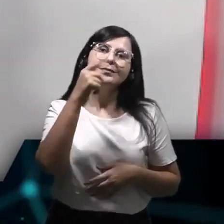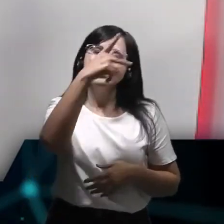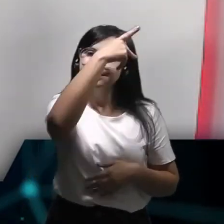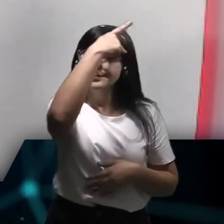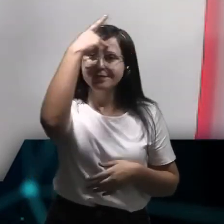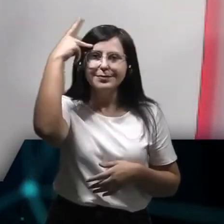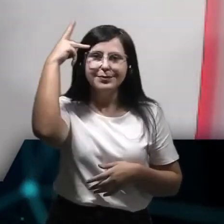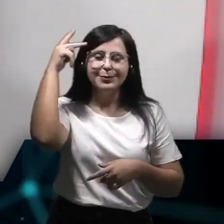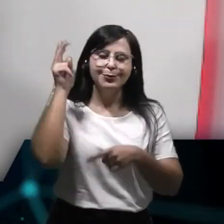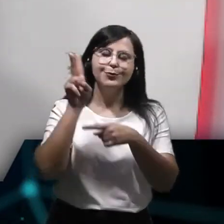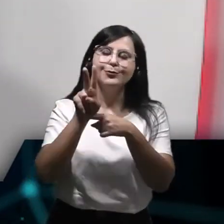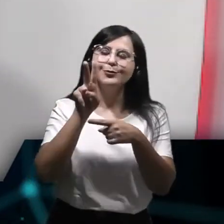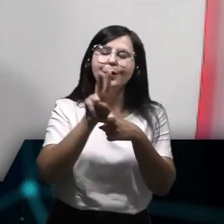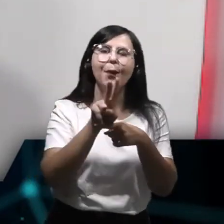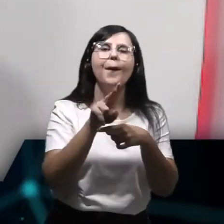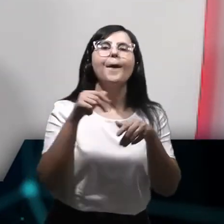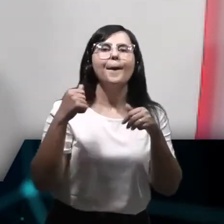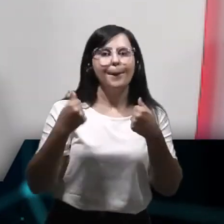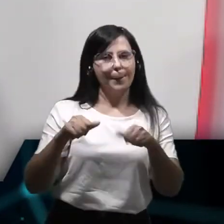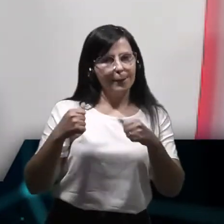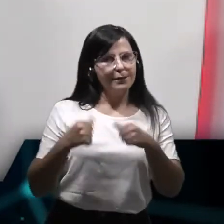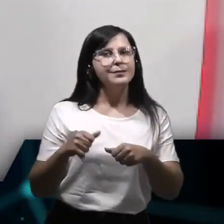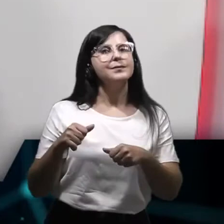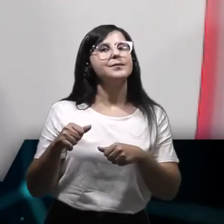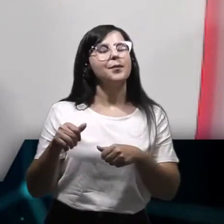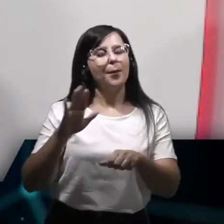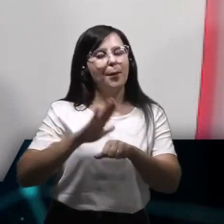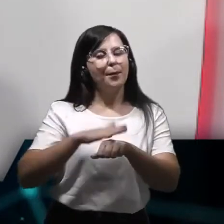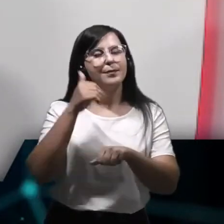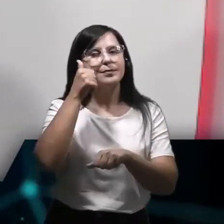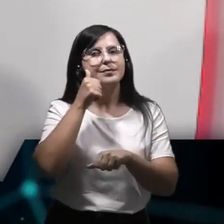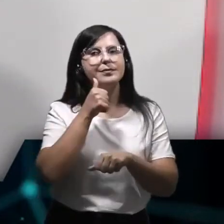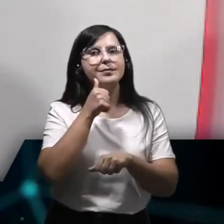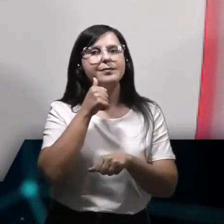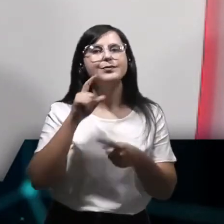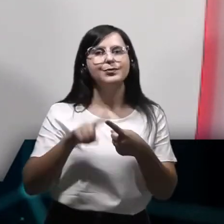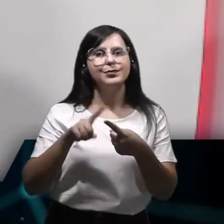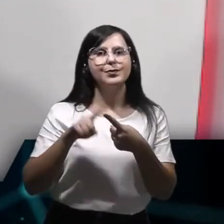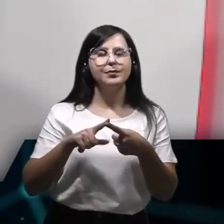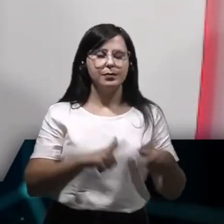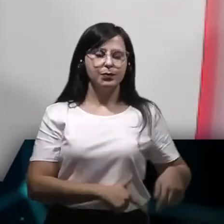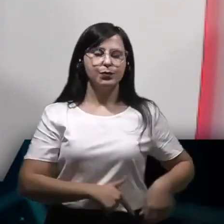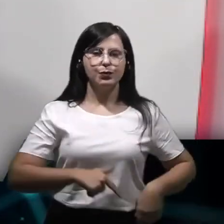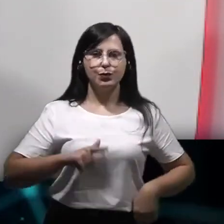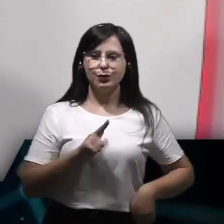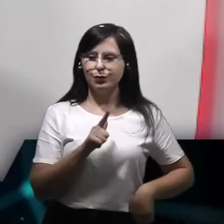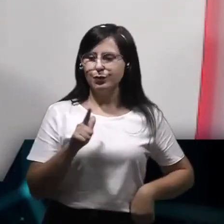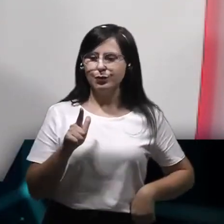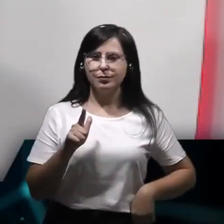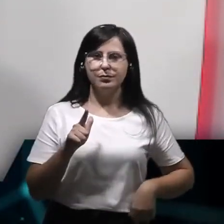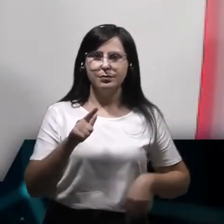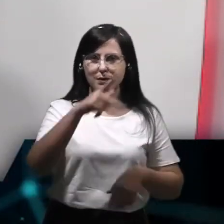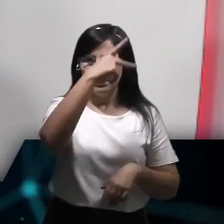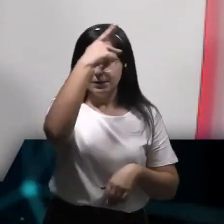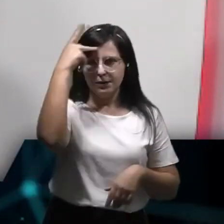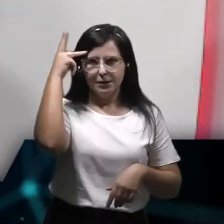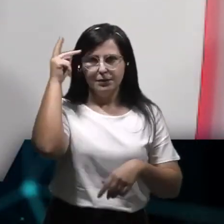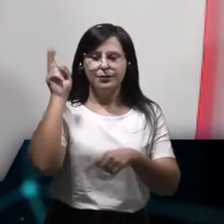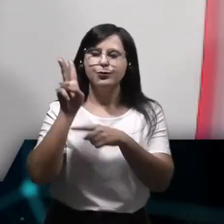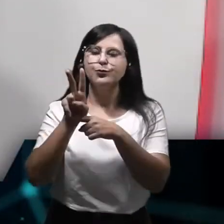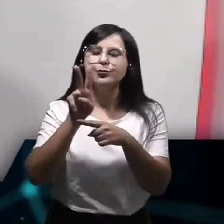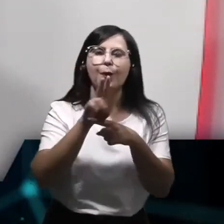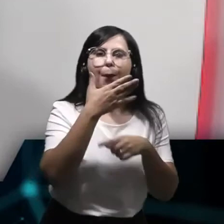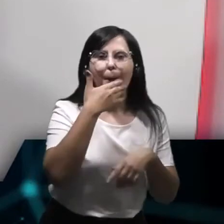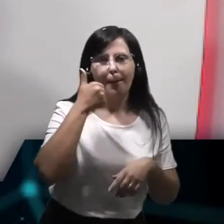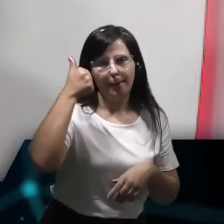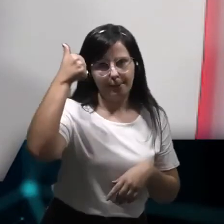a participação feminina, certo? Na guarda municipal para assim abordar melhor, certo? O público feminino